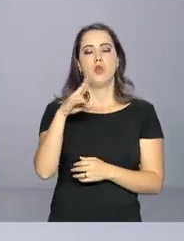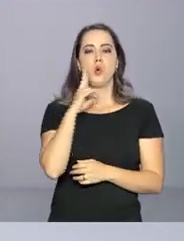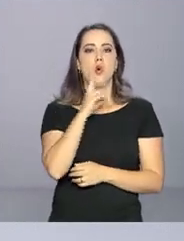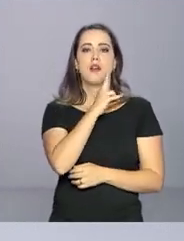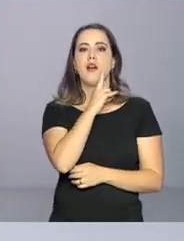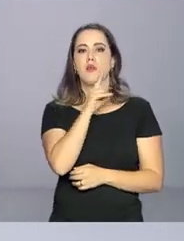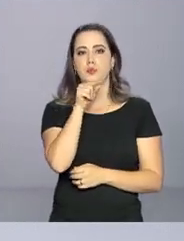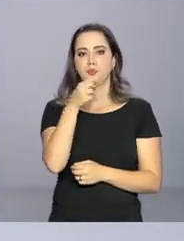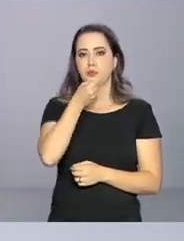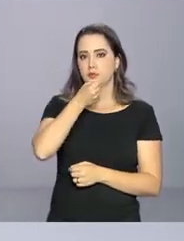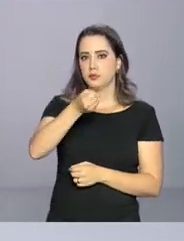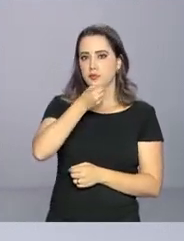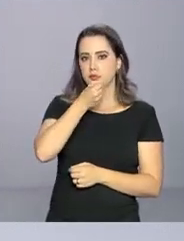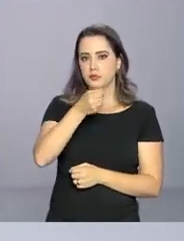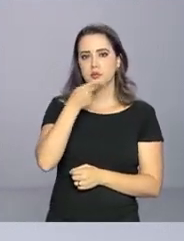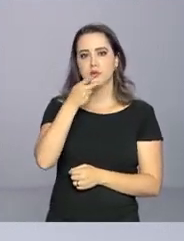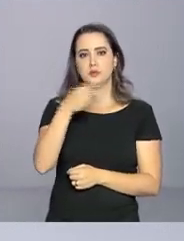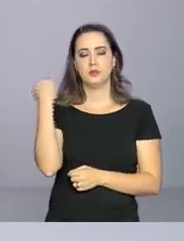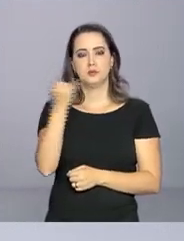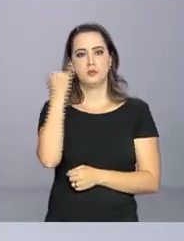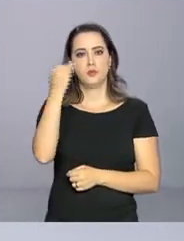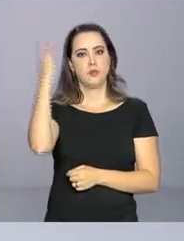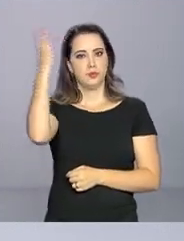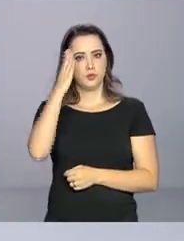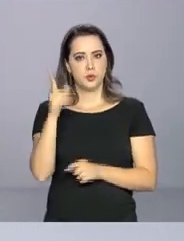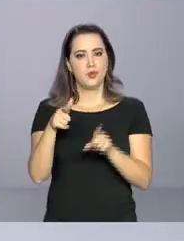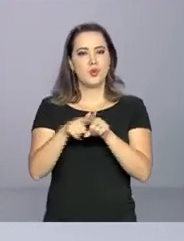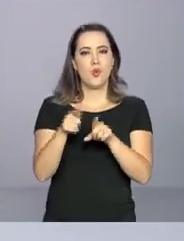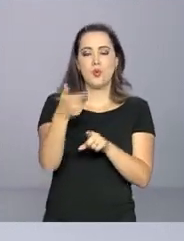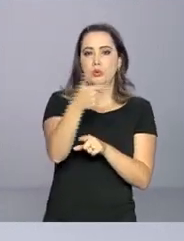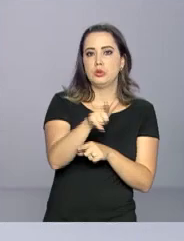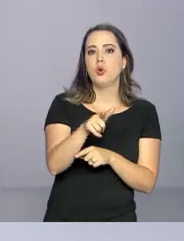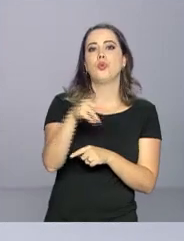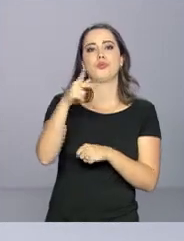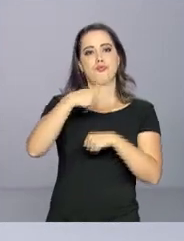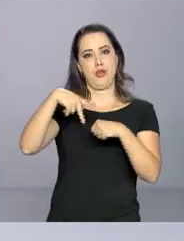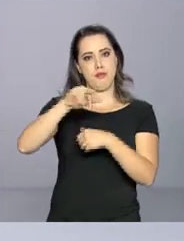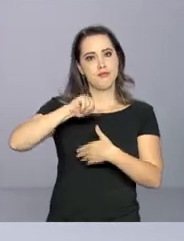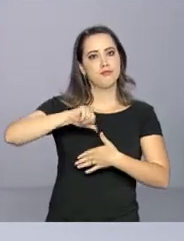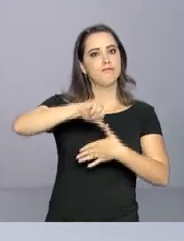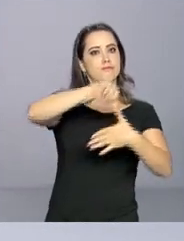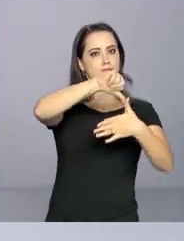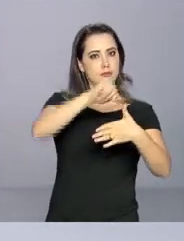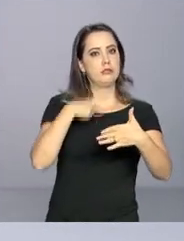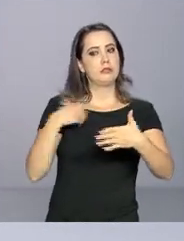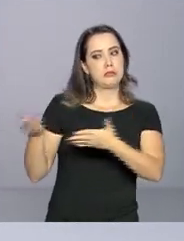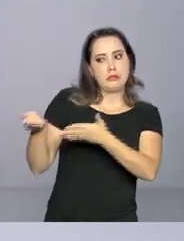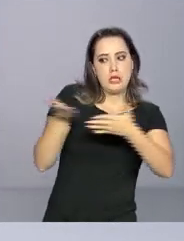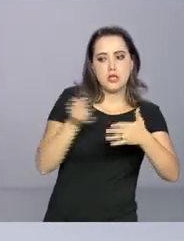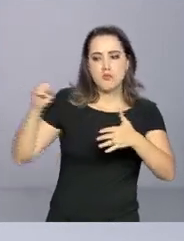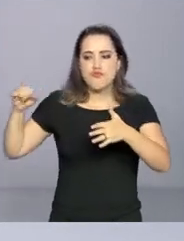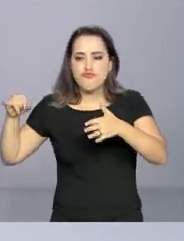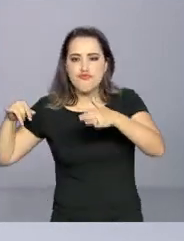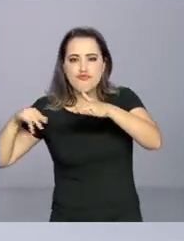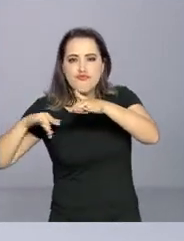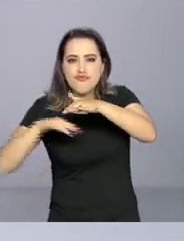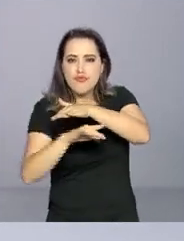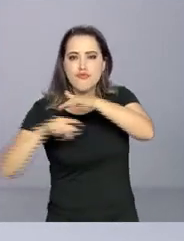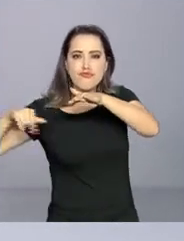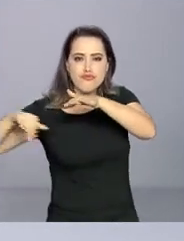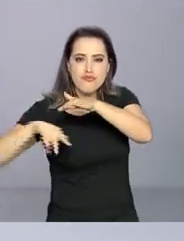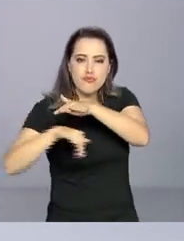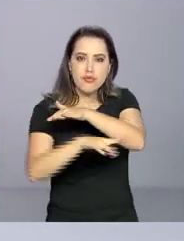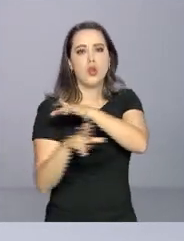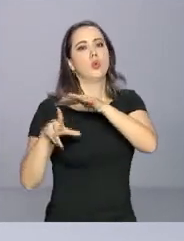coletiva à imprensa, o ministro destacou que, além do Brasil, outros países da América do Sul têm recebido milhares de